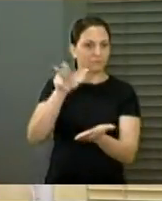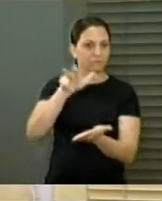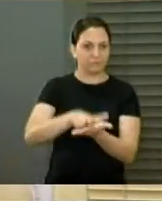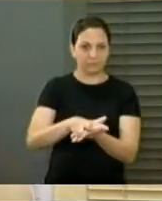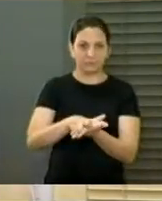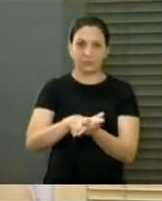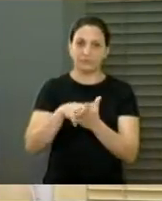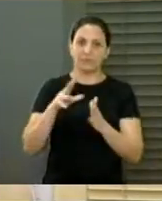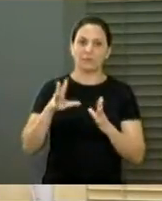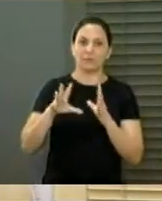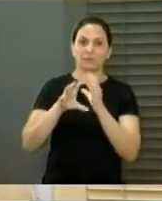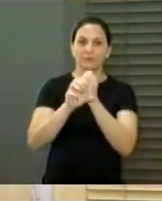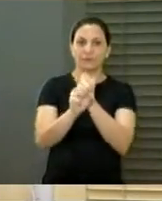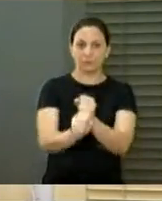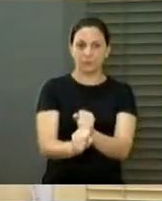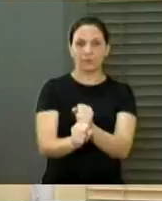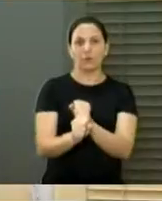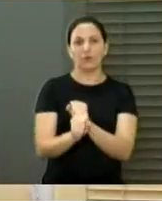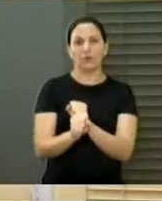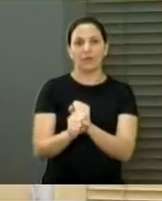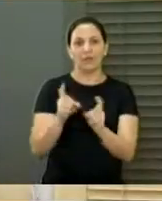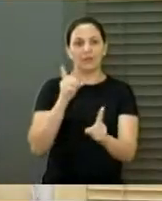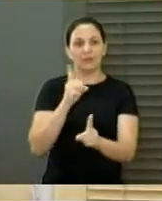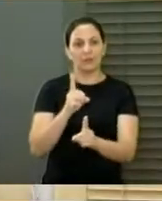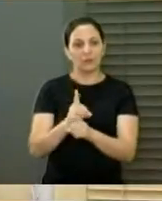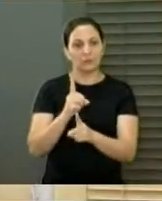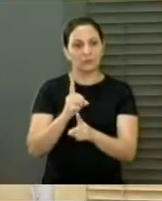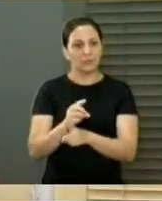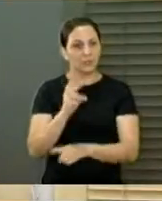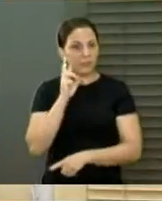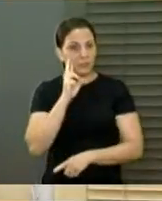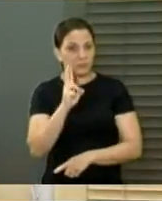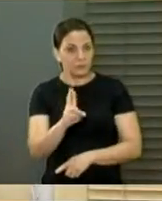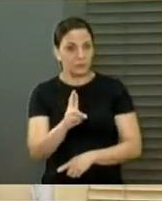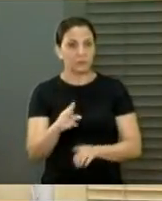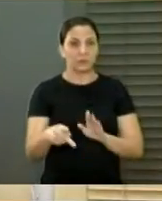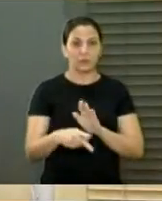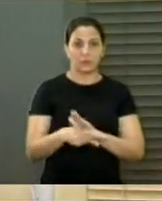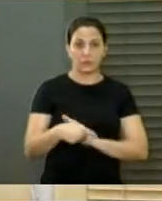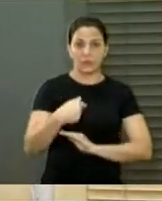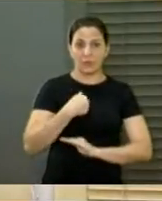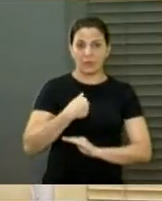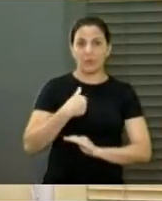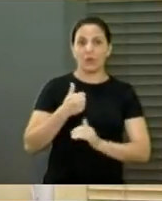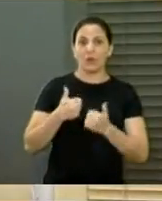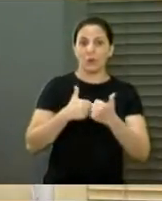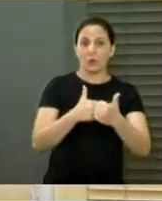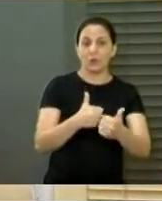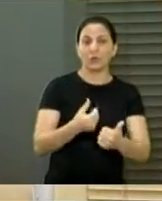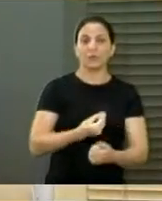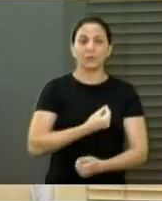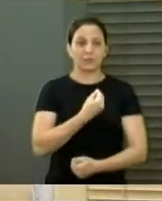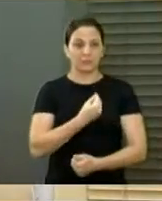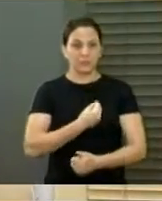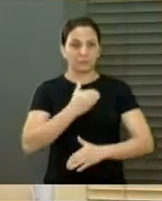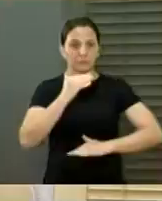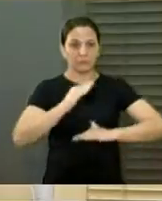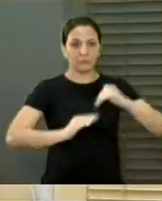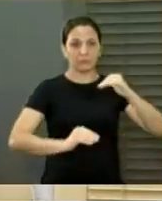para buscarmos e encontrarmos a melhor solução. Seguirei acompanhando e participando das